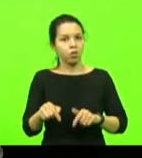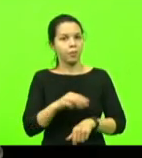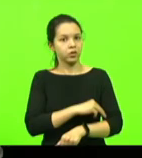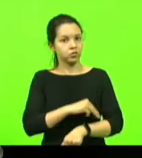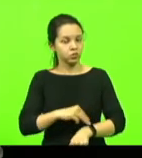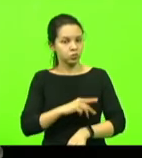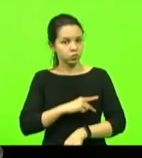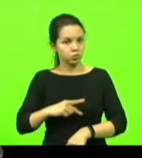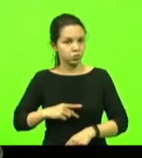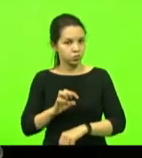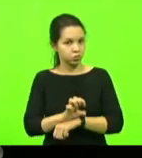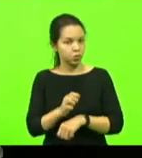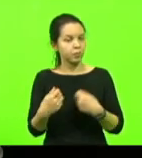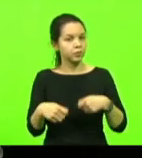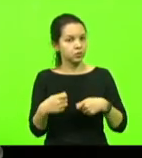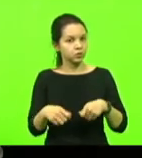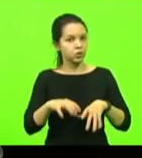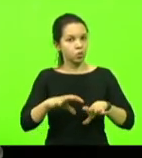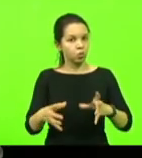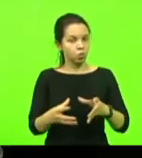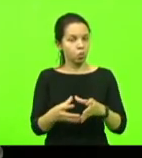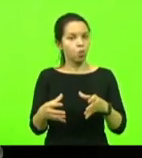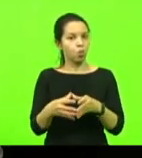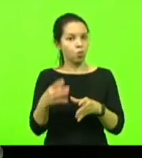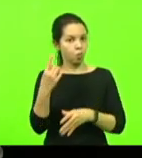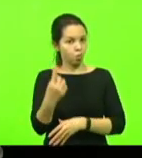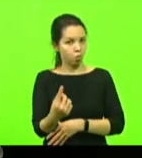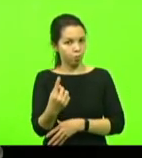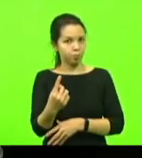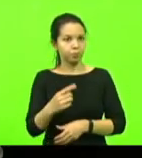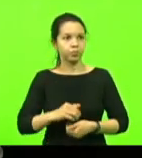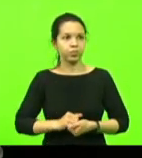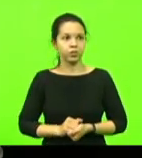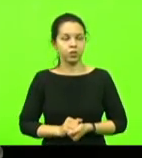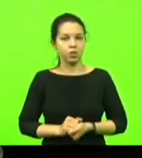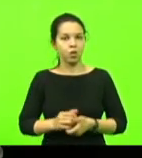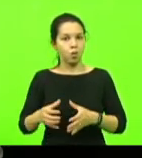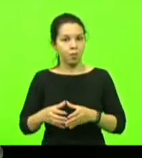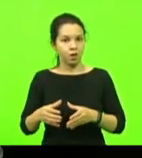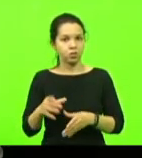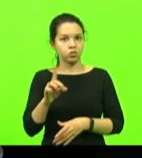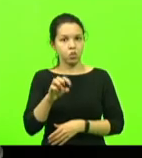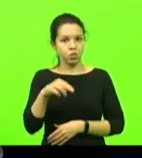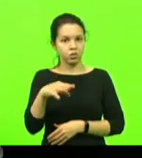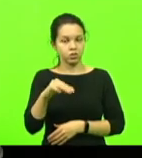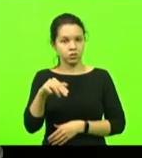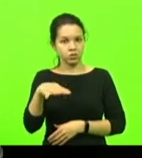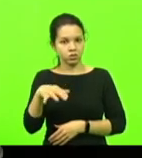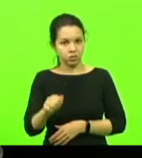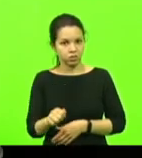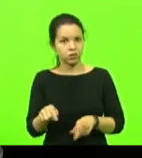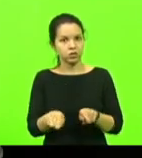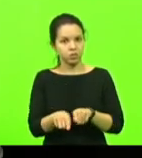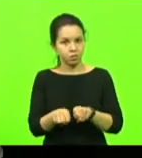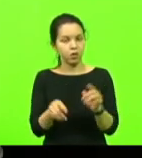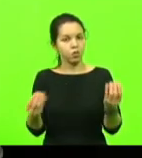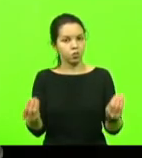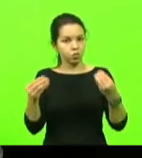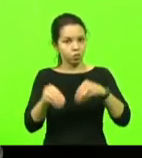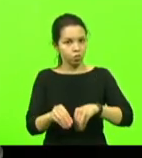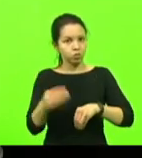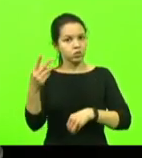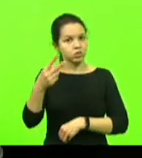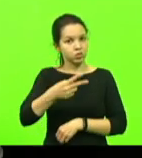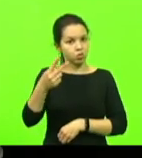inclua, no grupo 1, além de operacional de docência, incluir o segundo